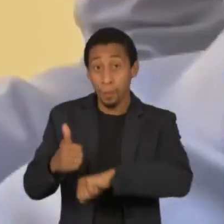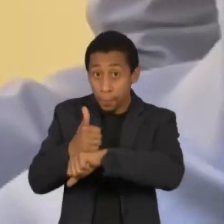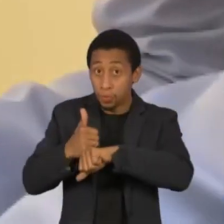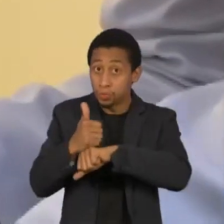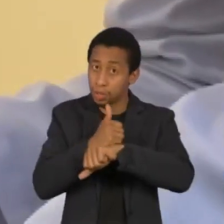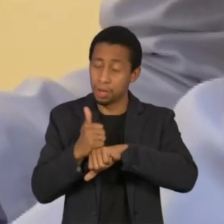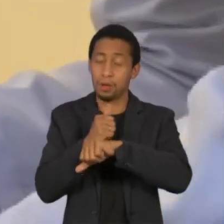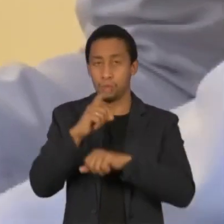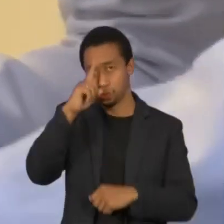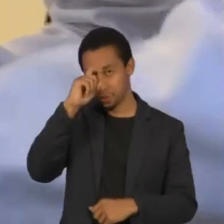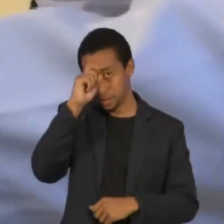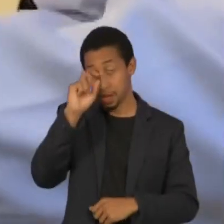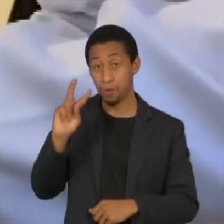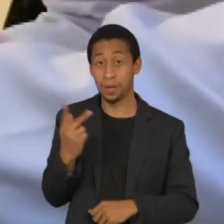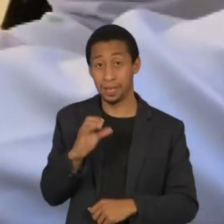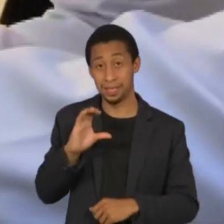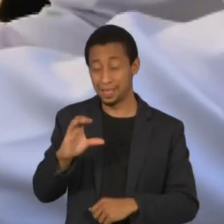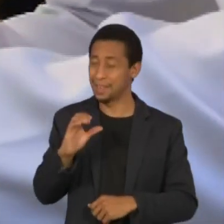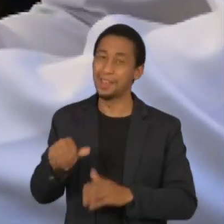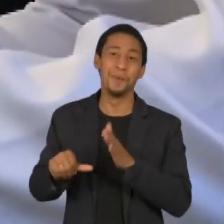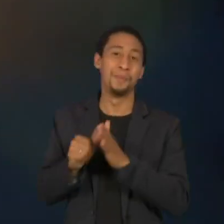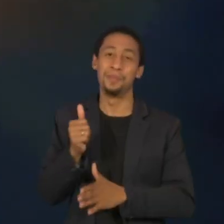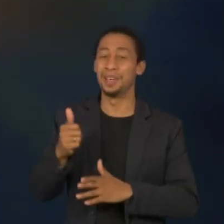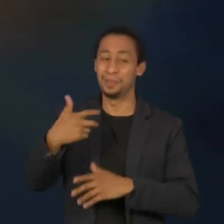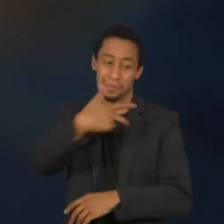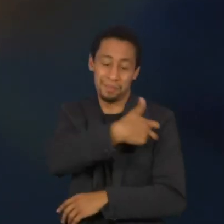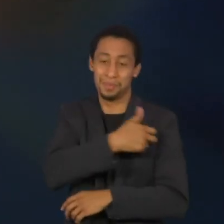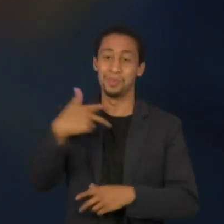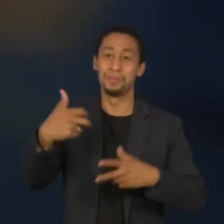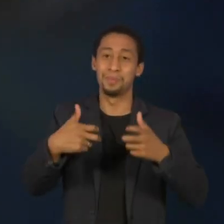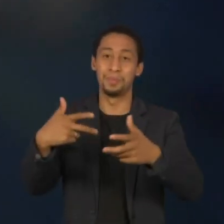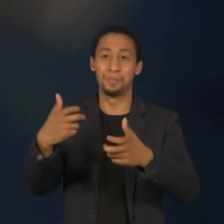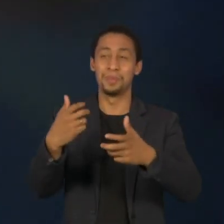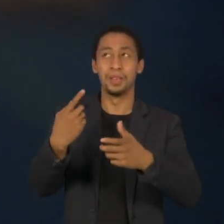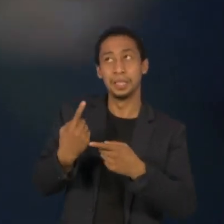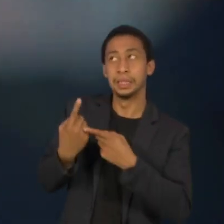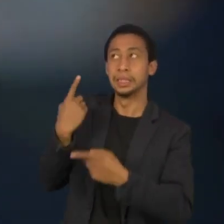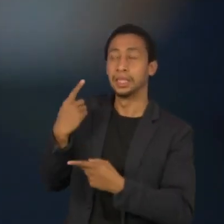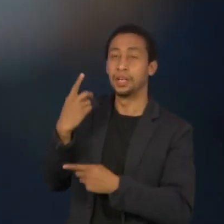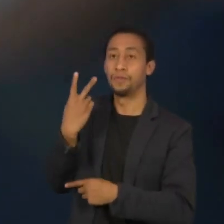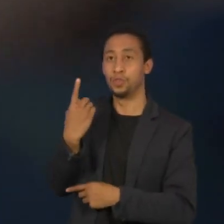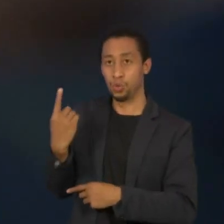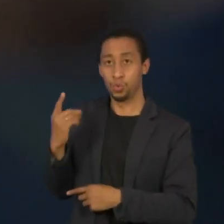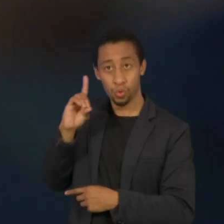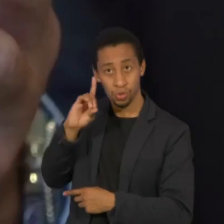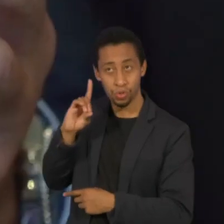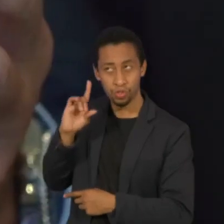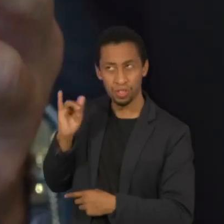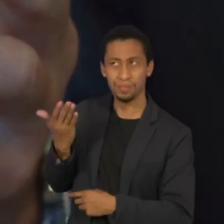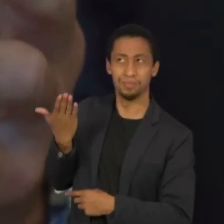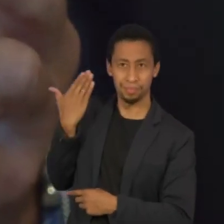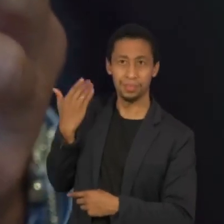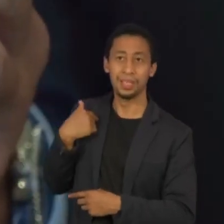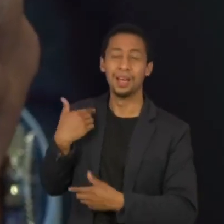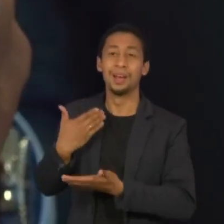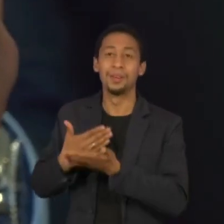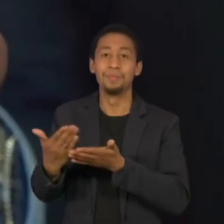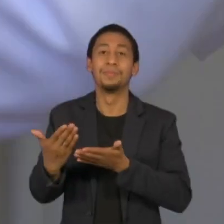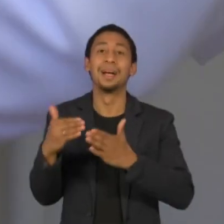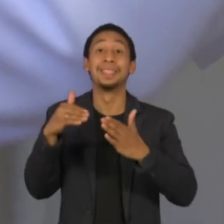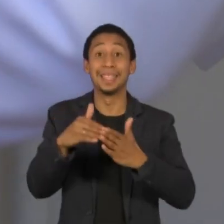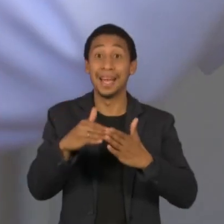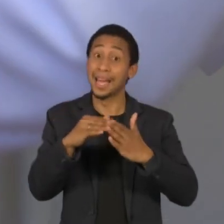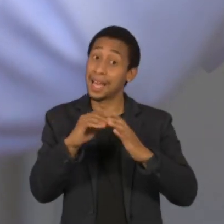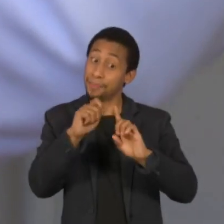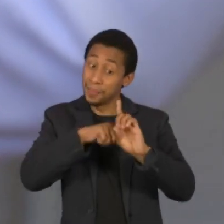Hospital das Clínicas foram os primeiros a receber a imunização no último dia 21. A expectativa é que essa etapa seja concluída em outubro.